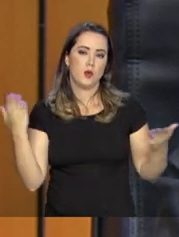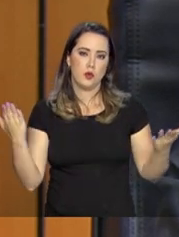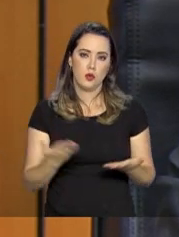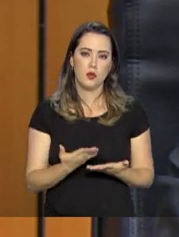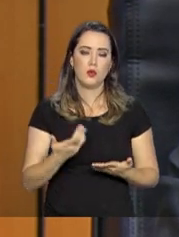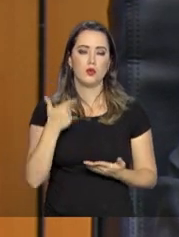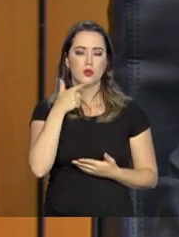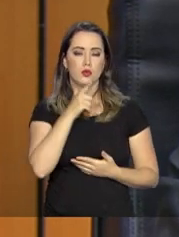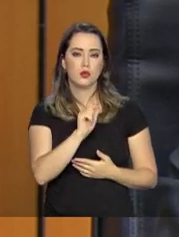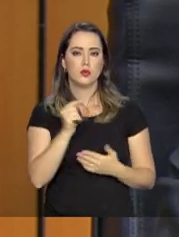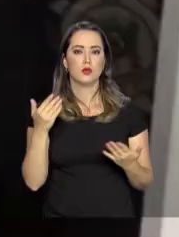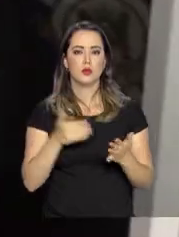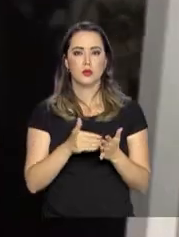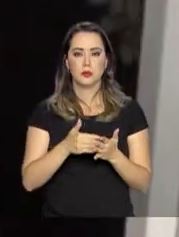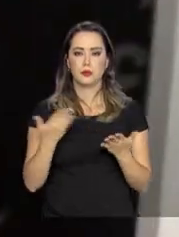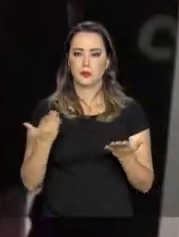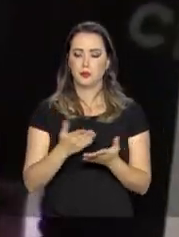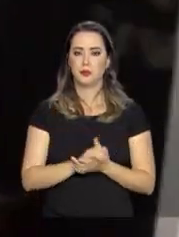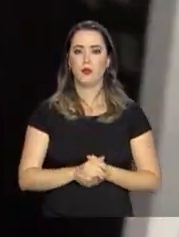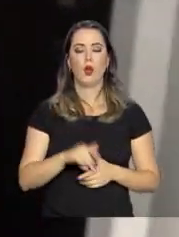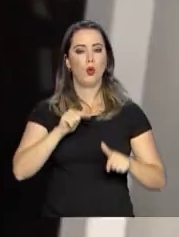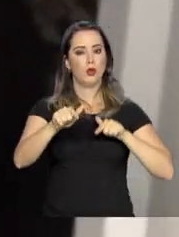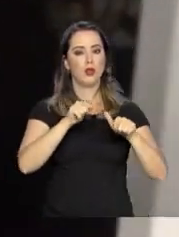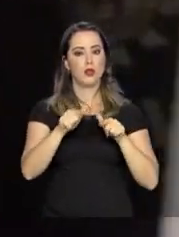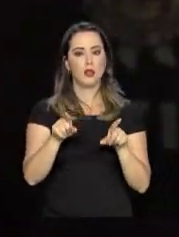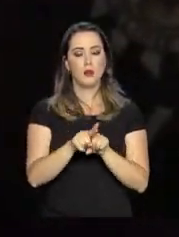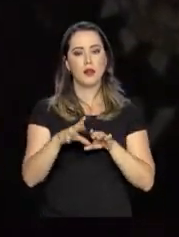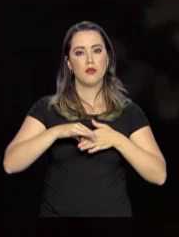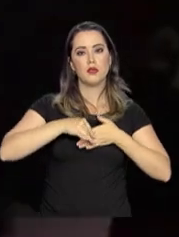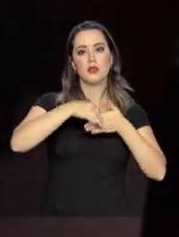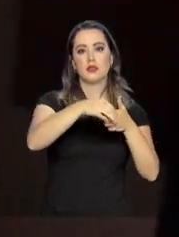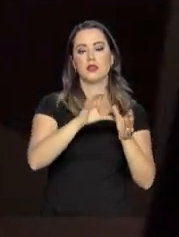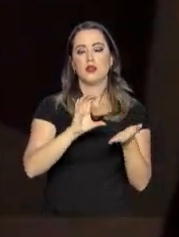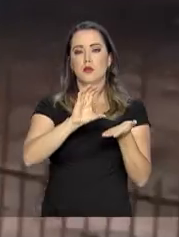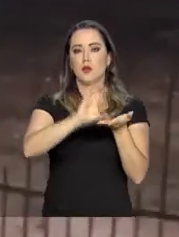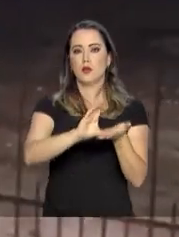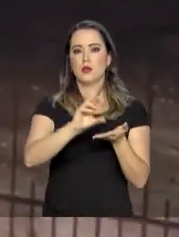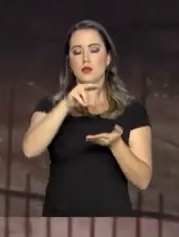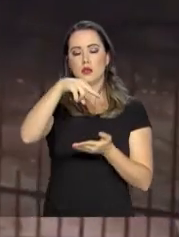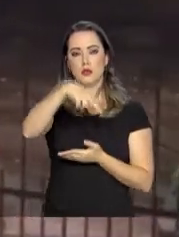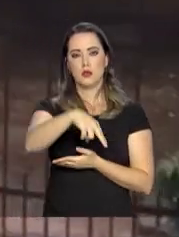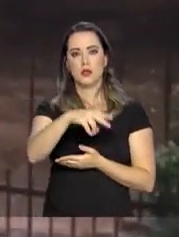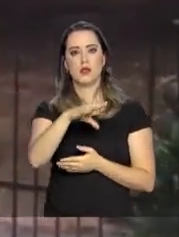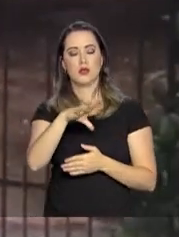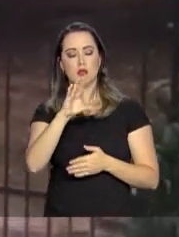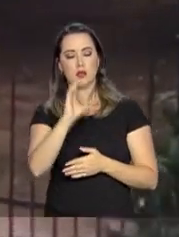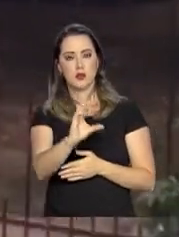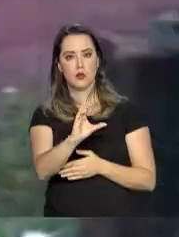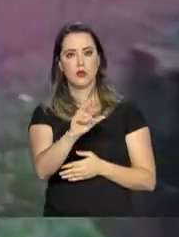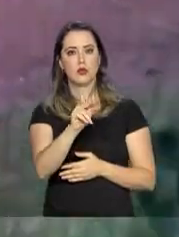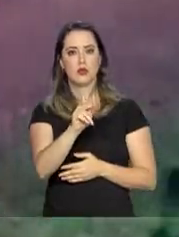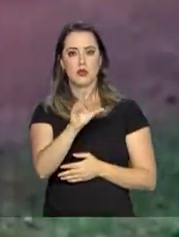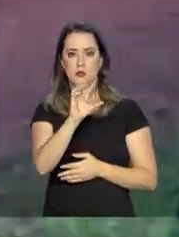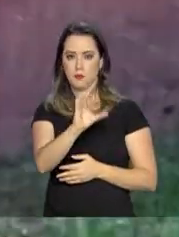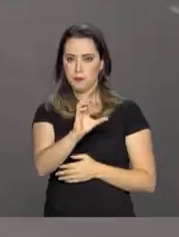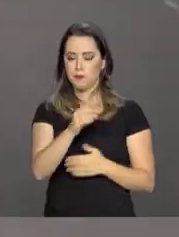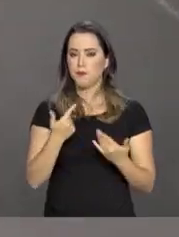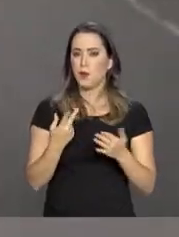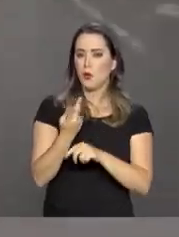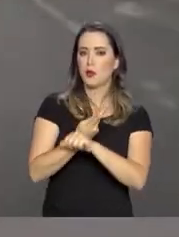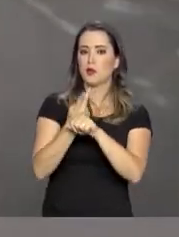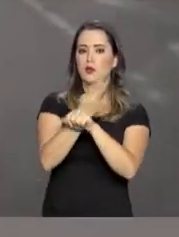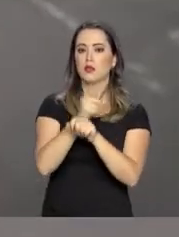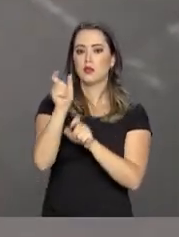estamos obtendo até aqui. A operação foi coordenada pelo Conselho Nacional dos Chefes da Polícia Civil. Durante as buscas,